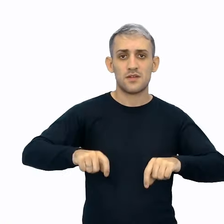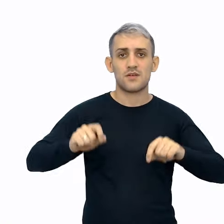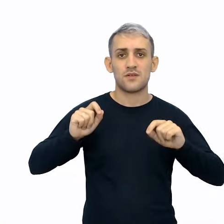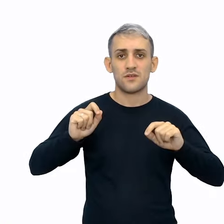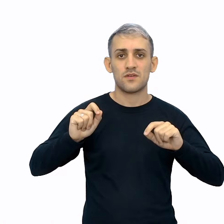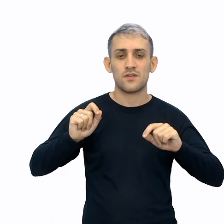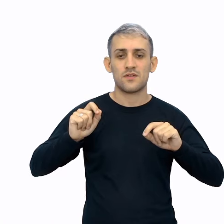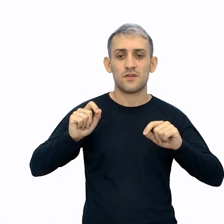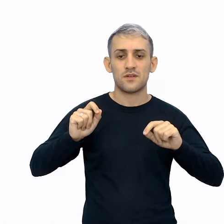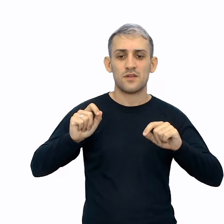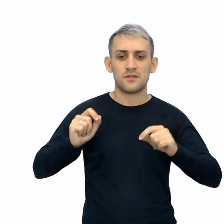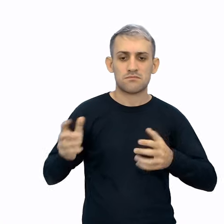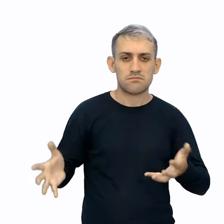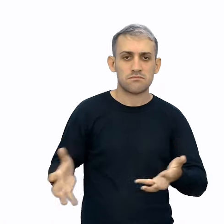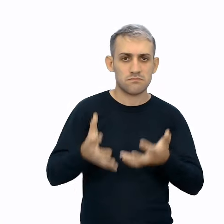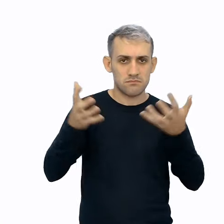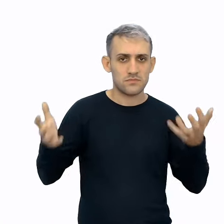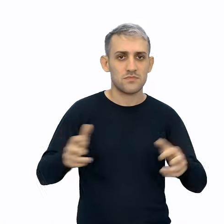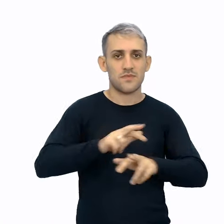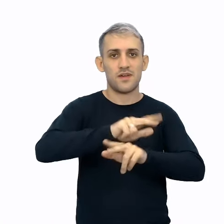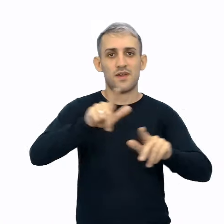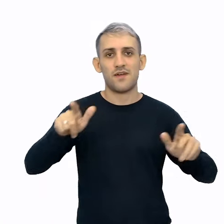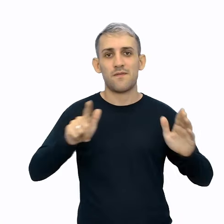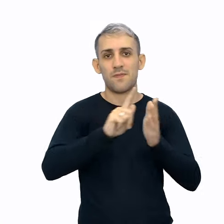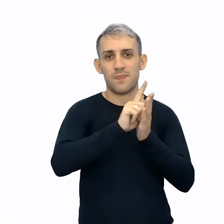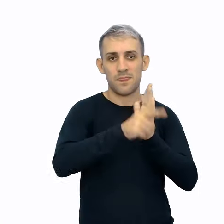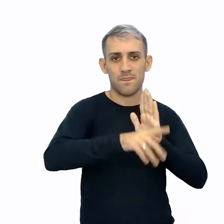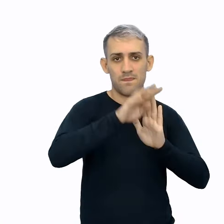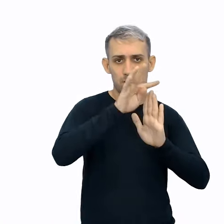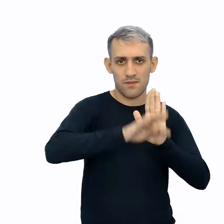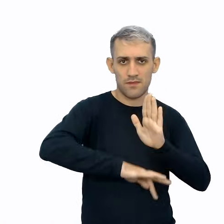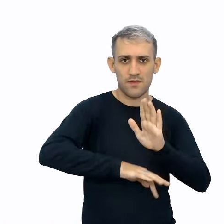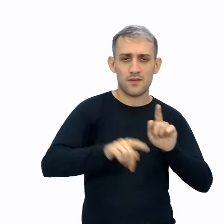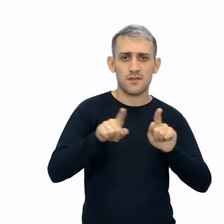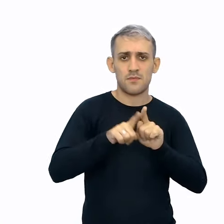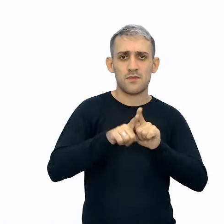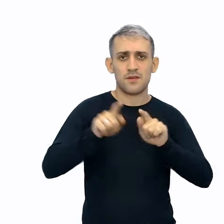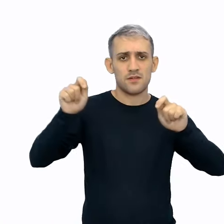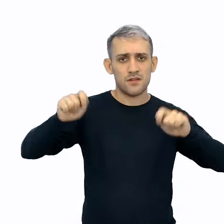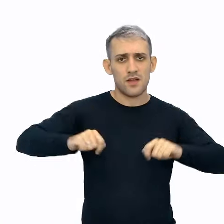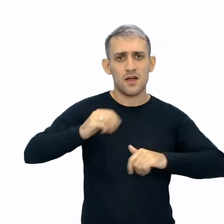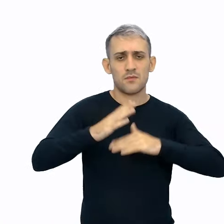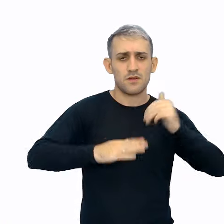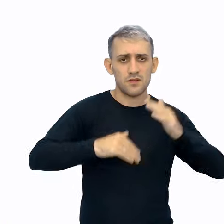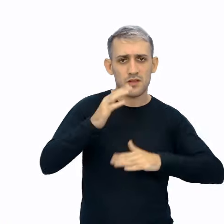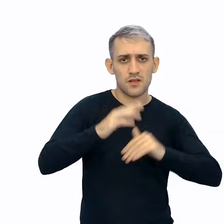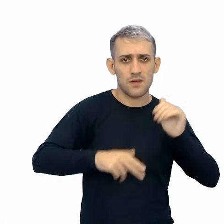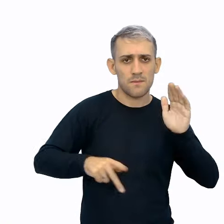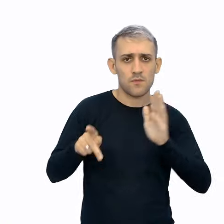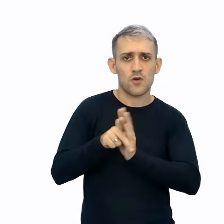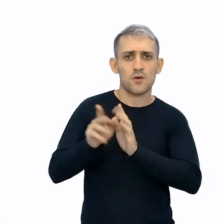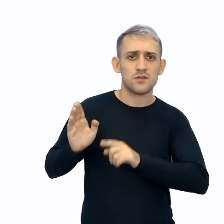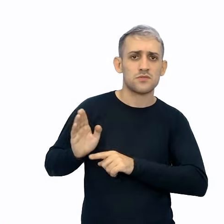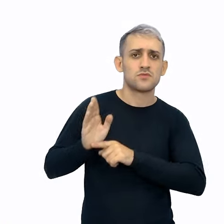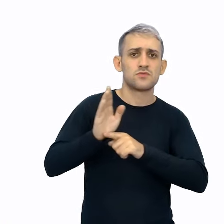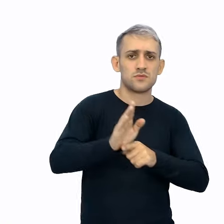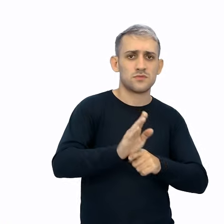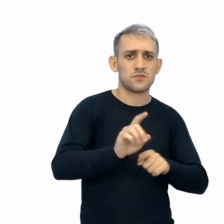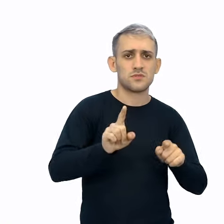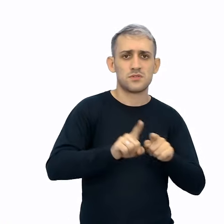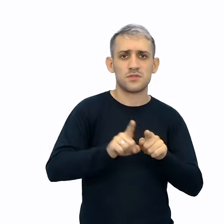construção de sentidos de variados gêneros textuais a fim de consolidar habilidades essenciais da sequência da